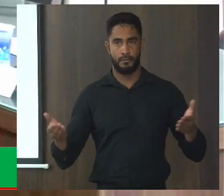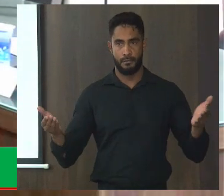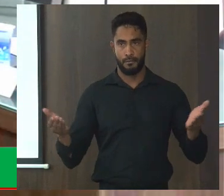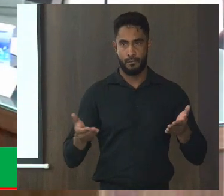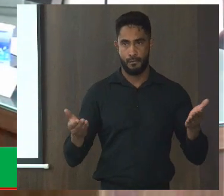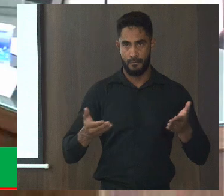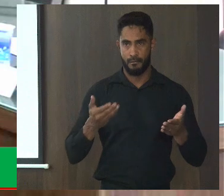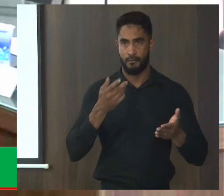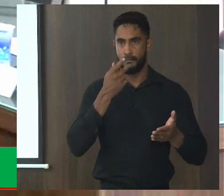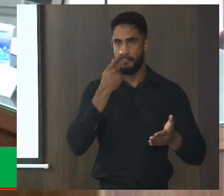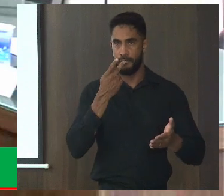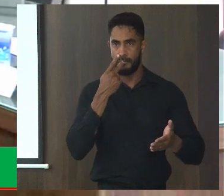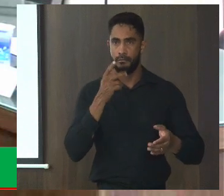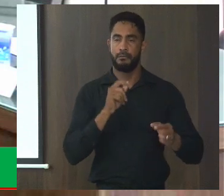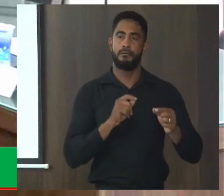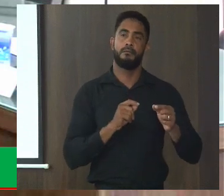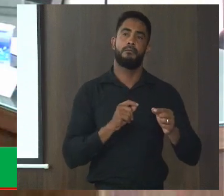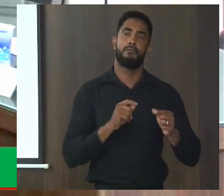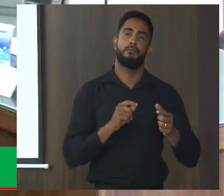gente fala, nós tínhamos